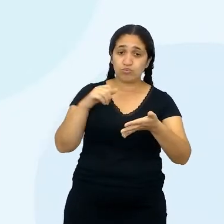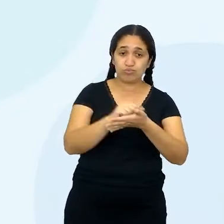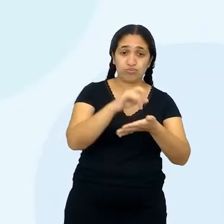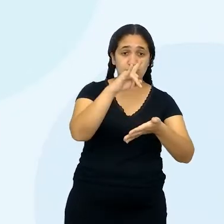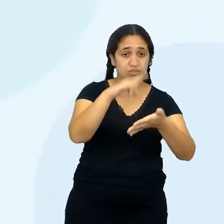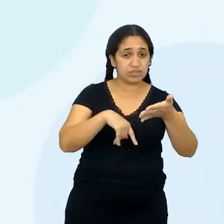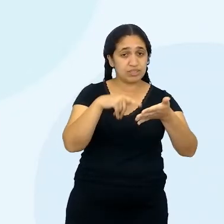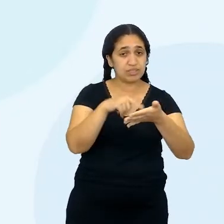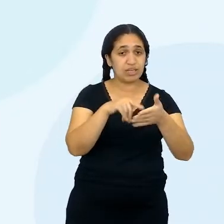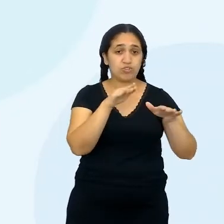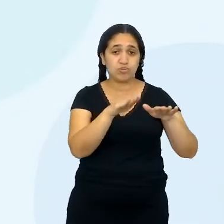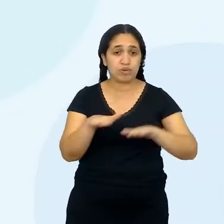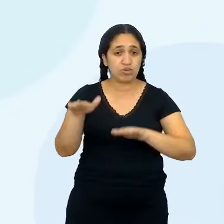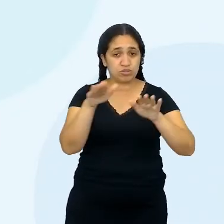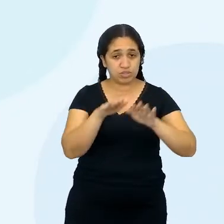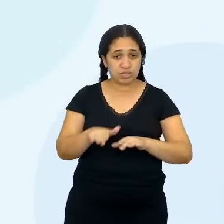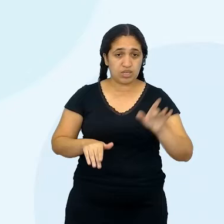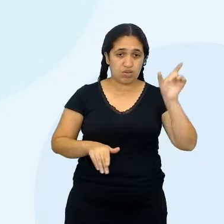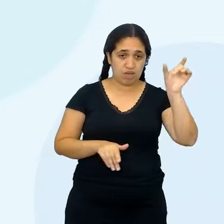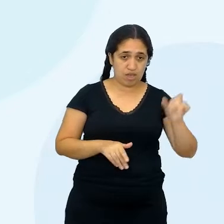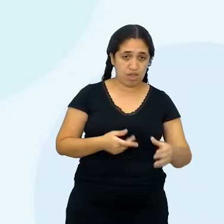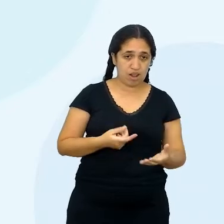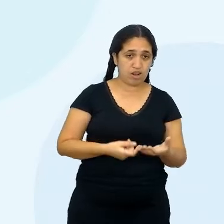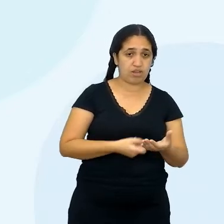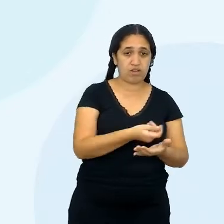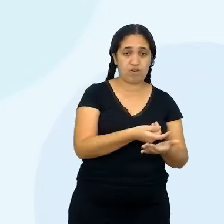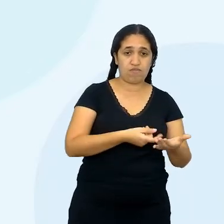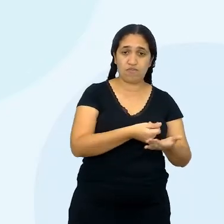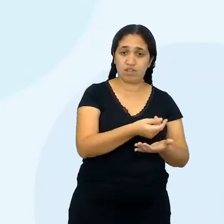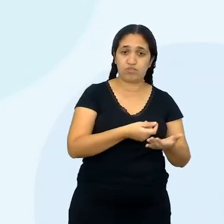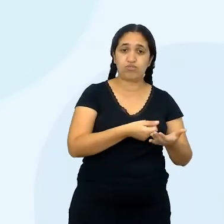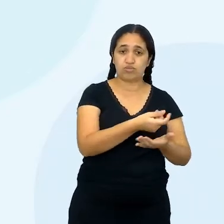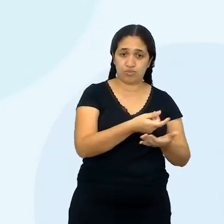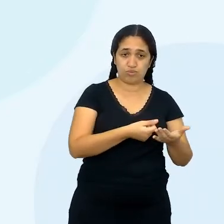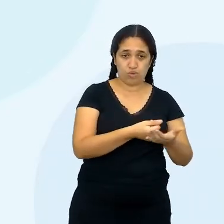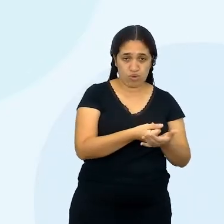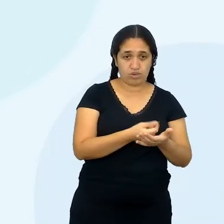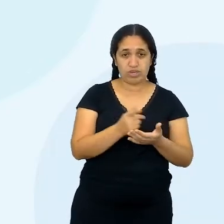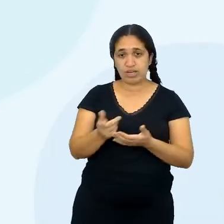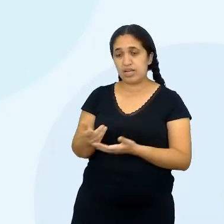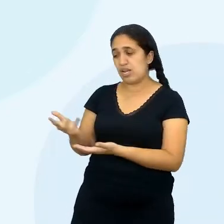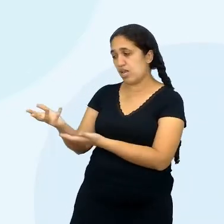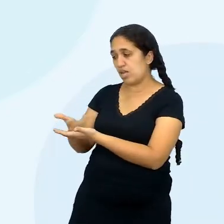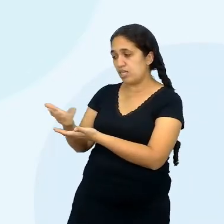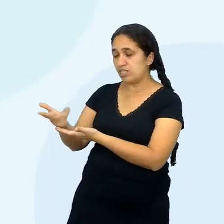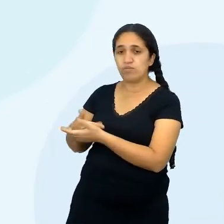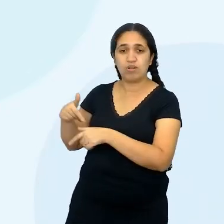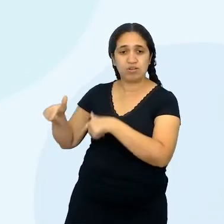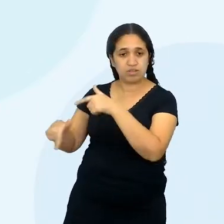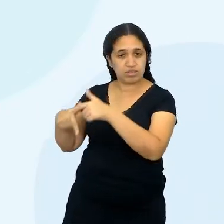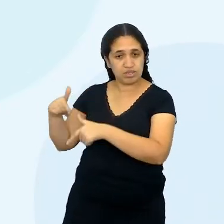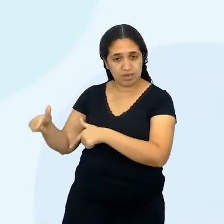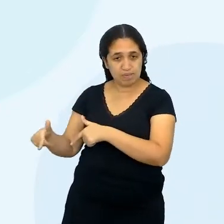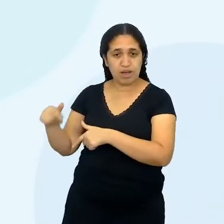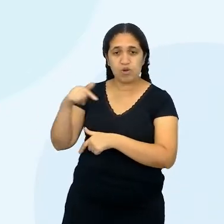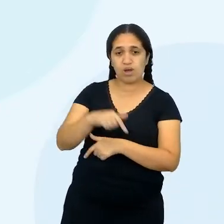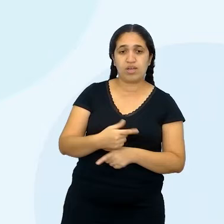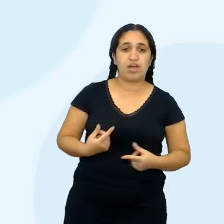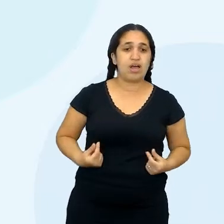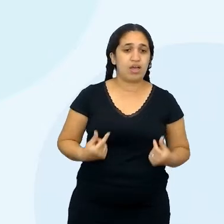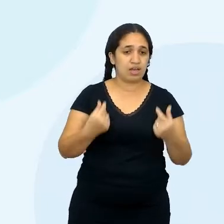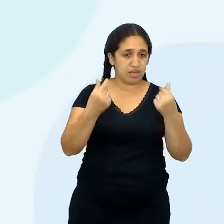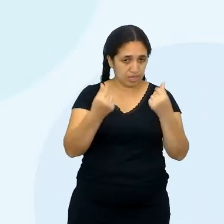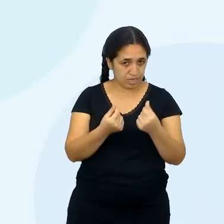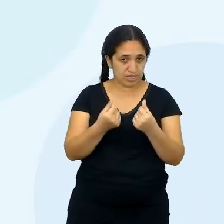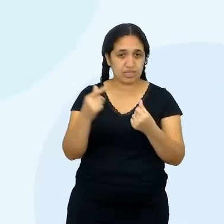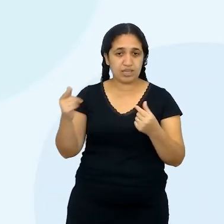no qual o capitalista, investidor ou patrão, explora o trabalho, obtendo dele a riqueza